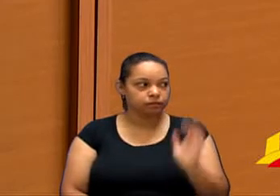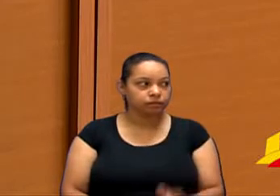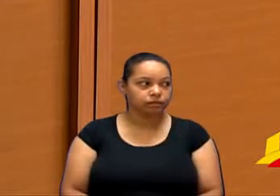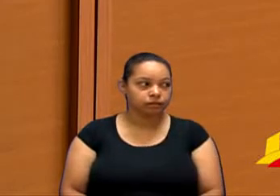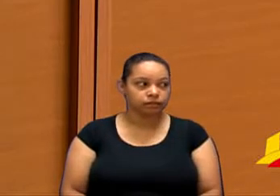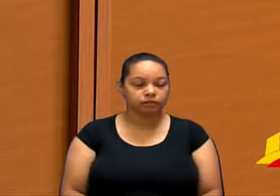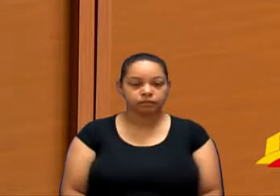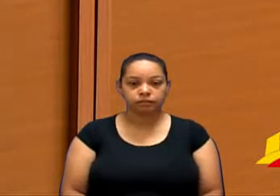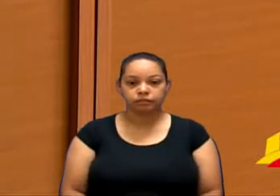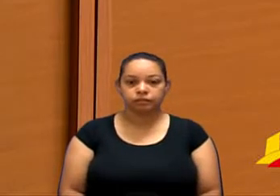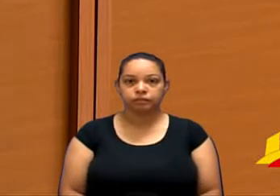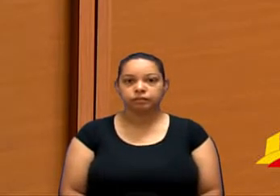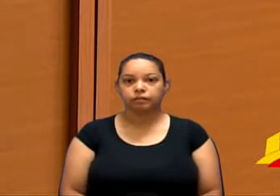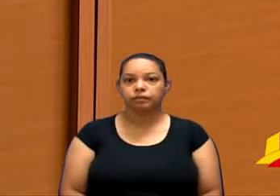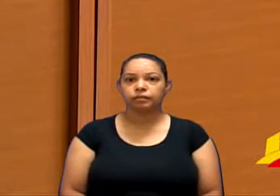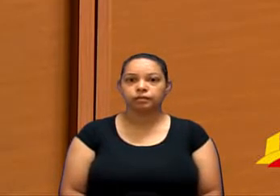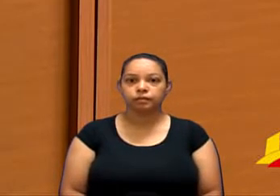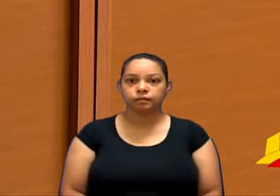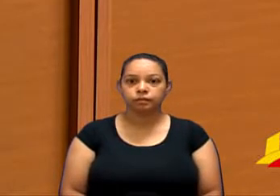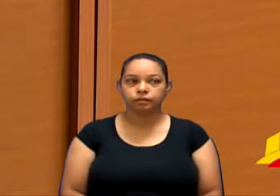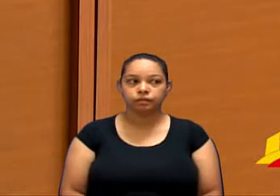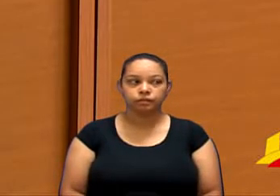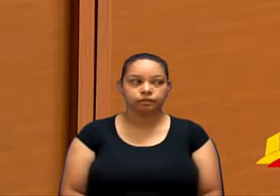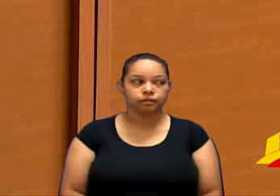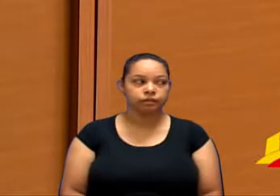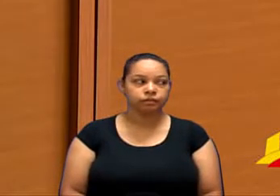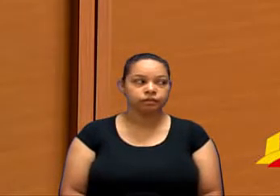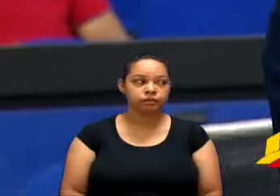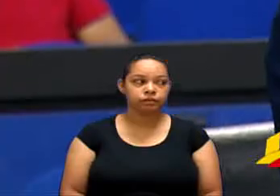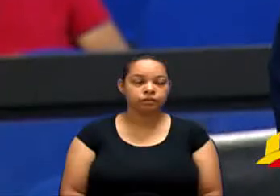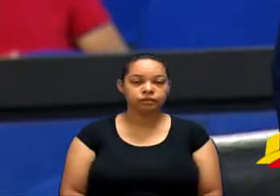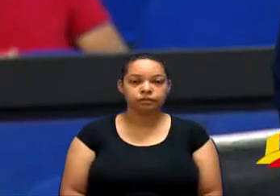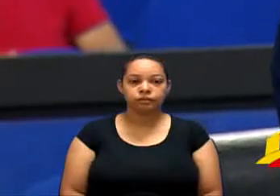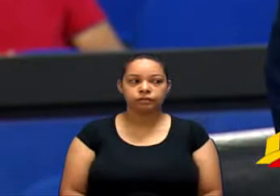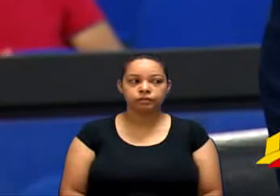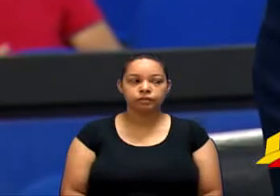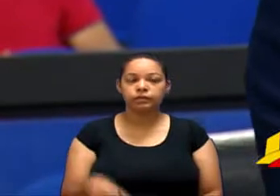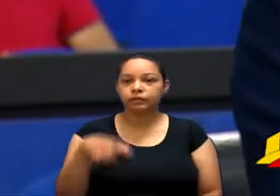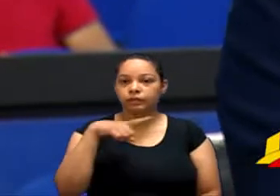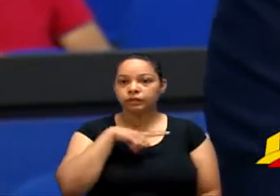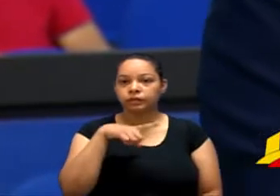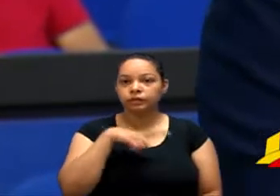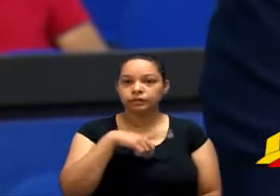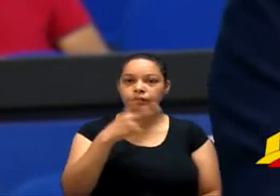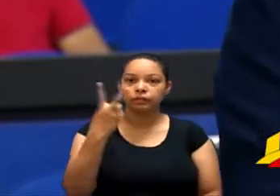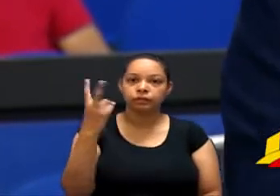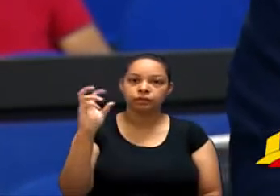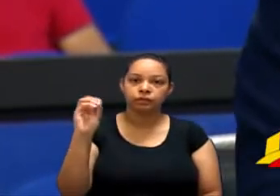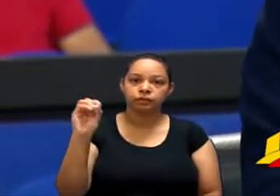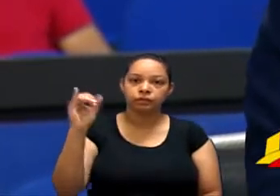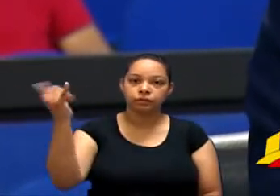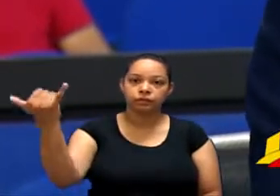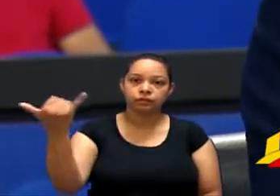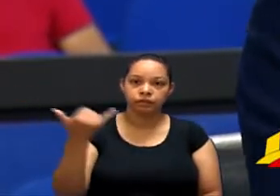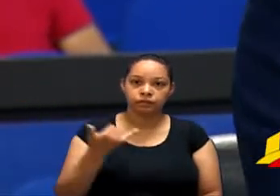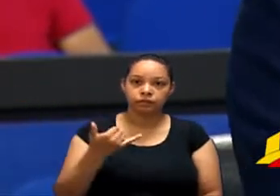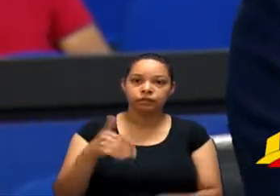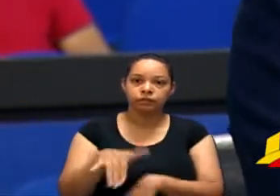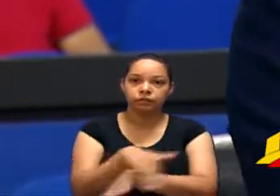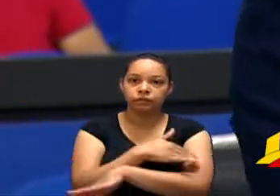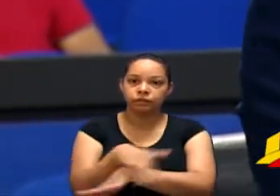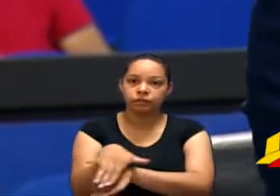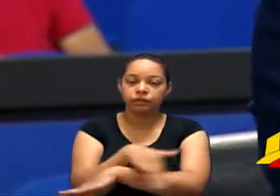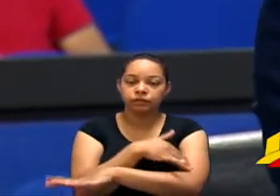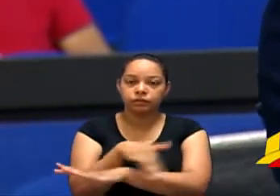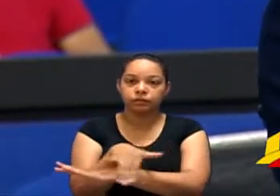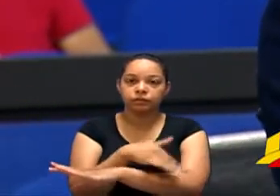é o boletim informativo da casa senhor presidente existem 20 indicações de ruas ruas e